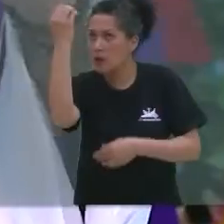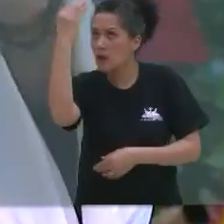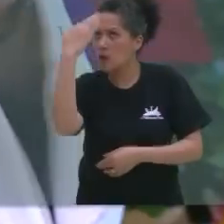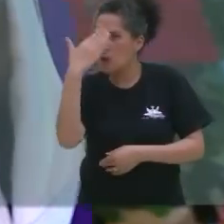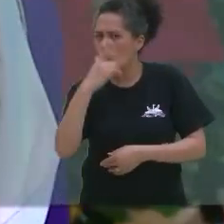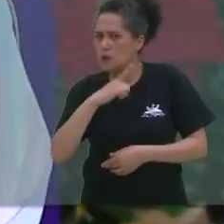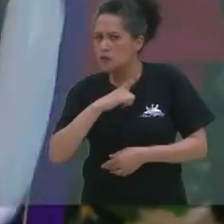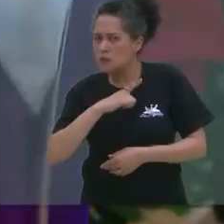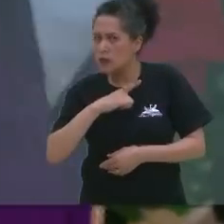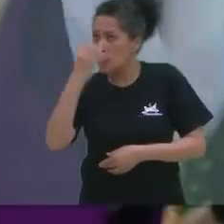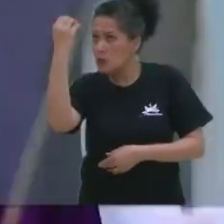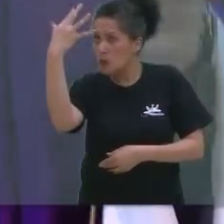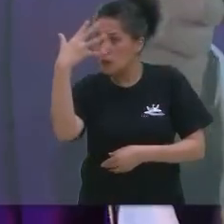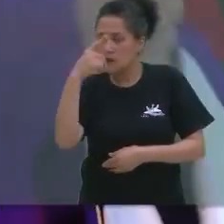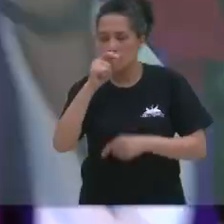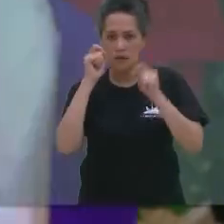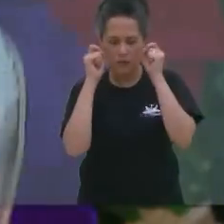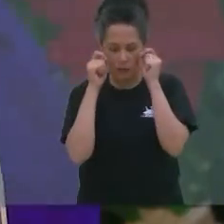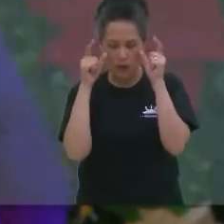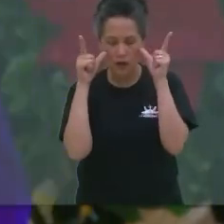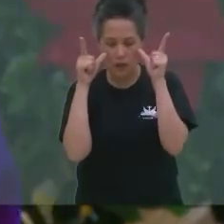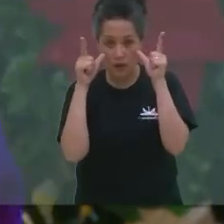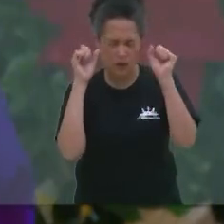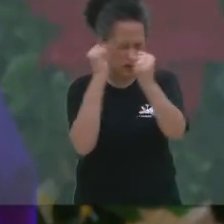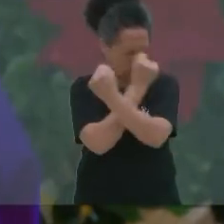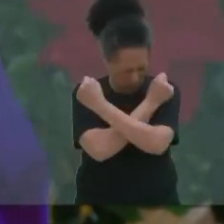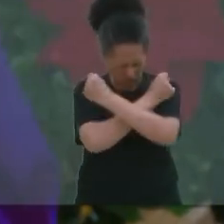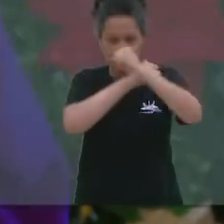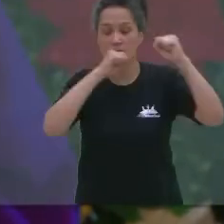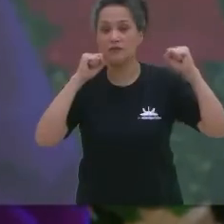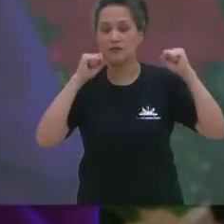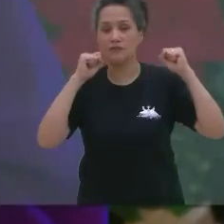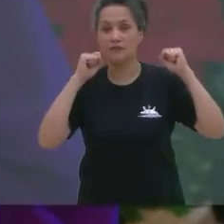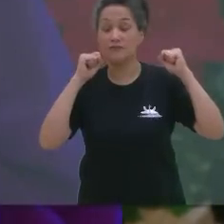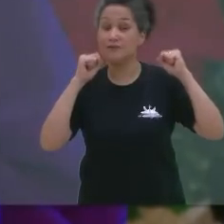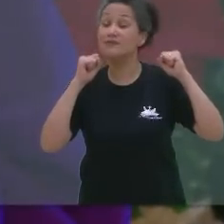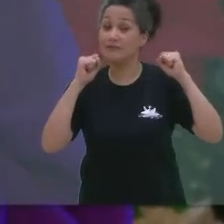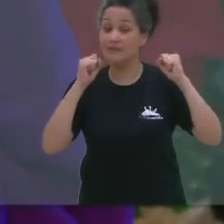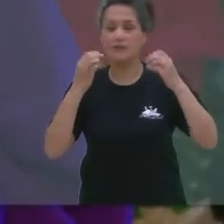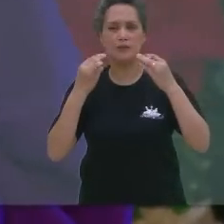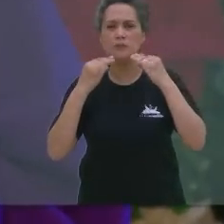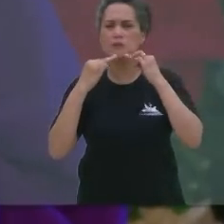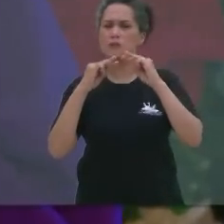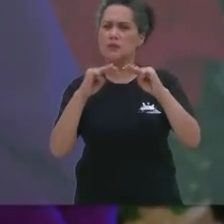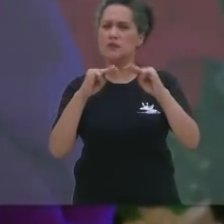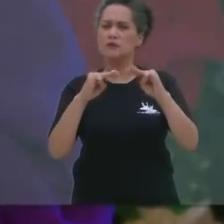Acorde, desperte, é a mensagem do domingo.